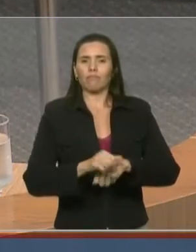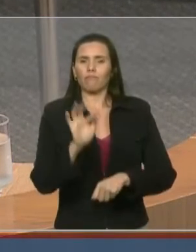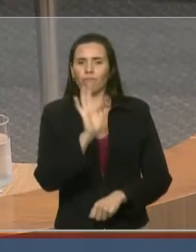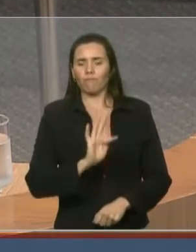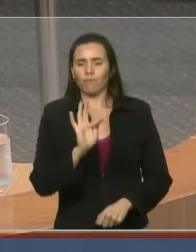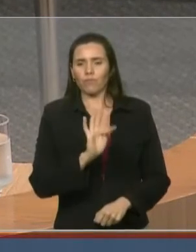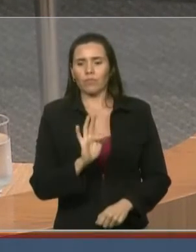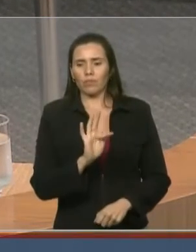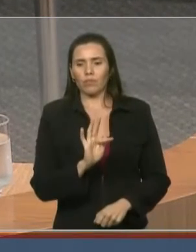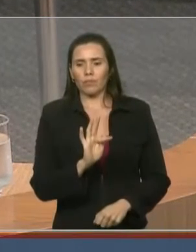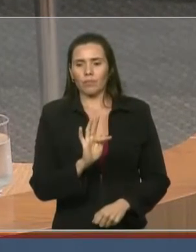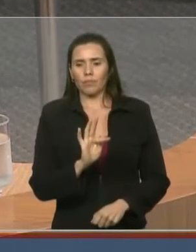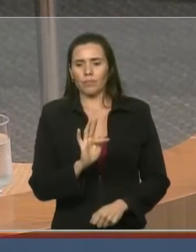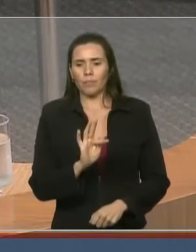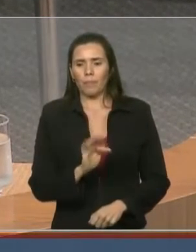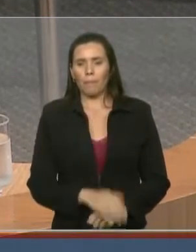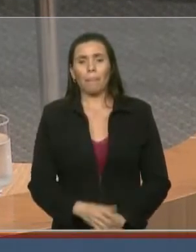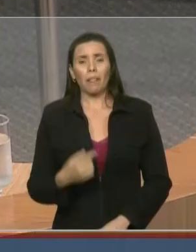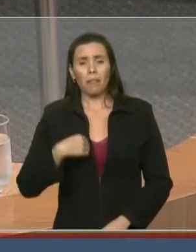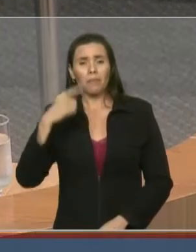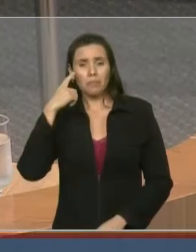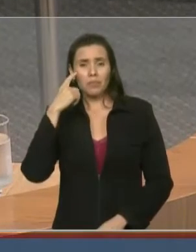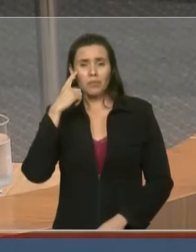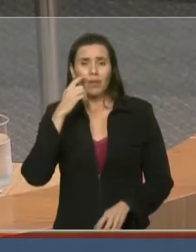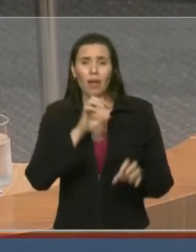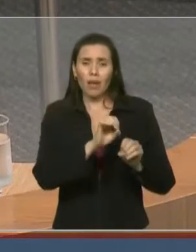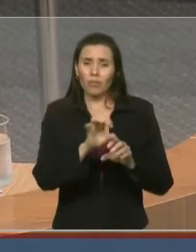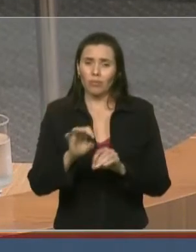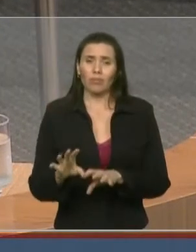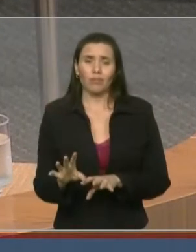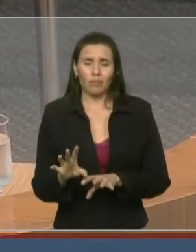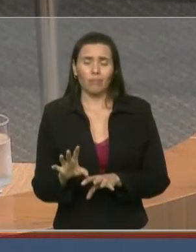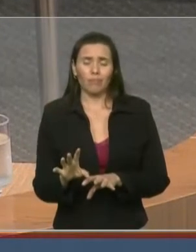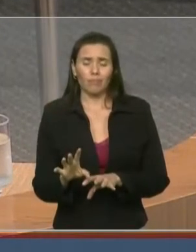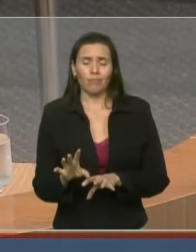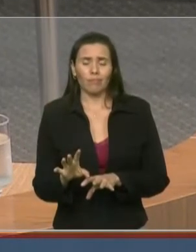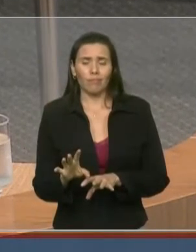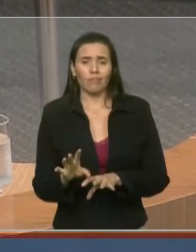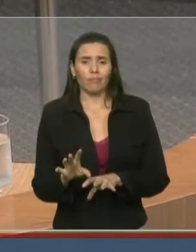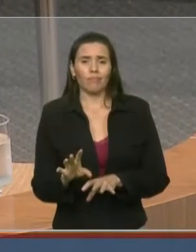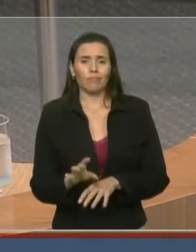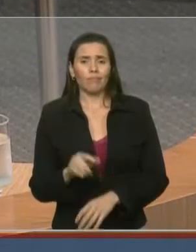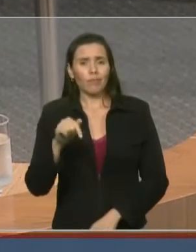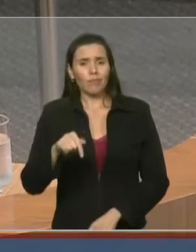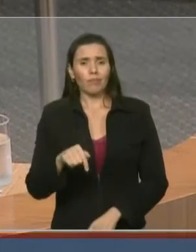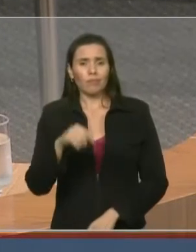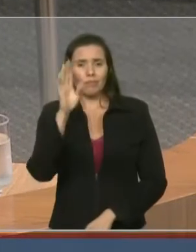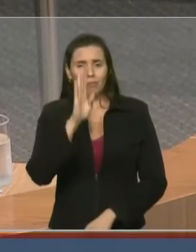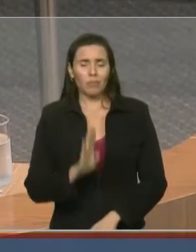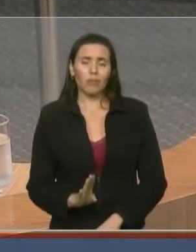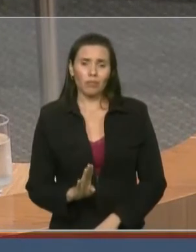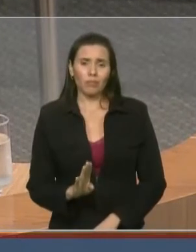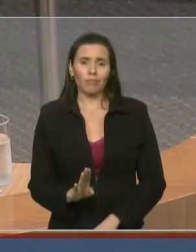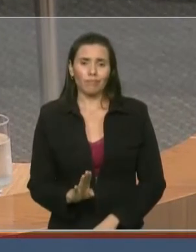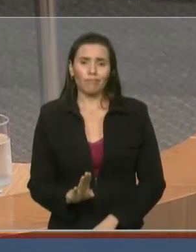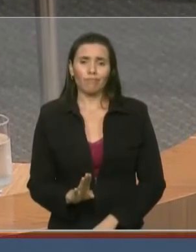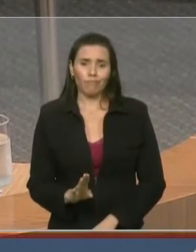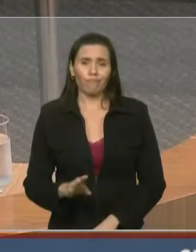o futuro educacional do país, mais ainda a nossa competitividade educacional e tecnológica no cenário